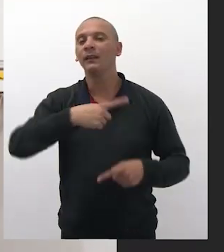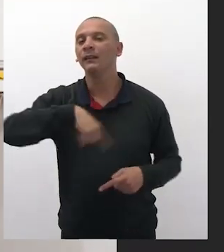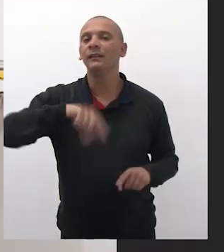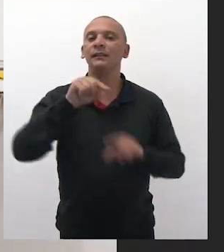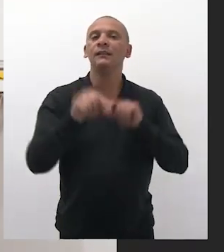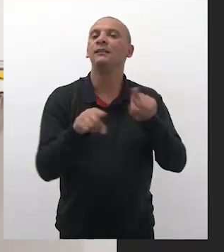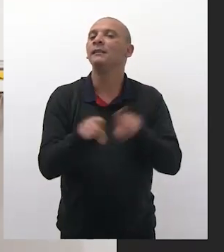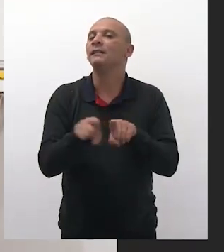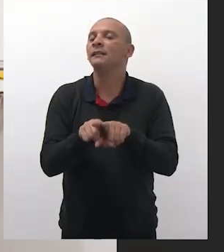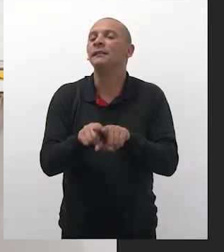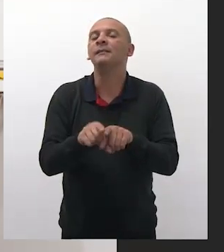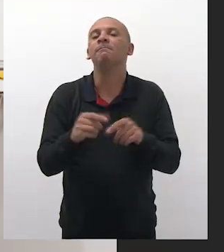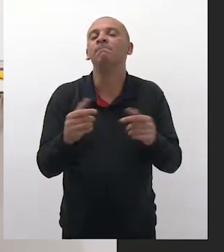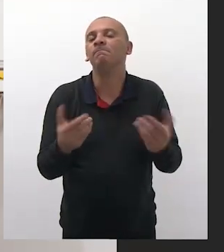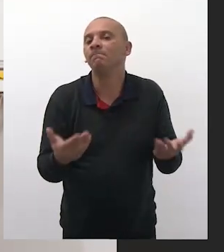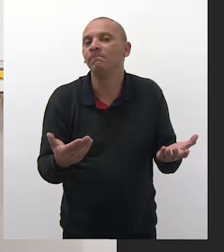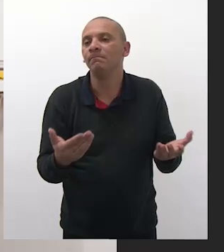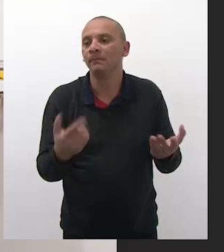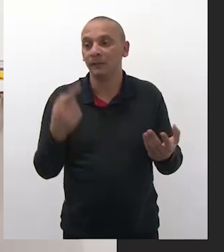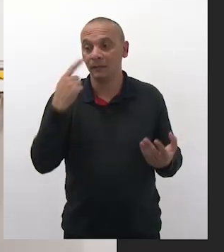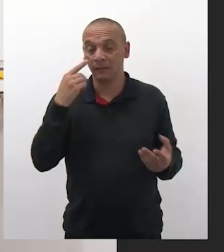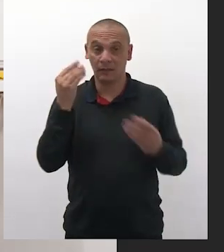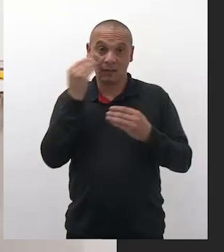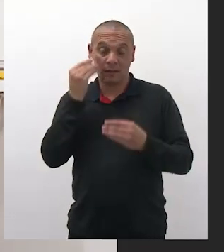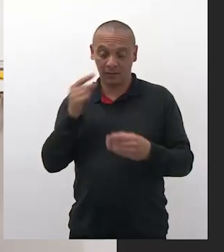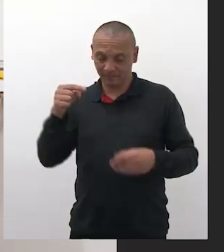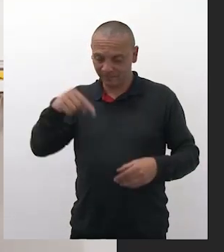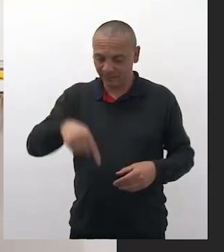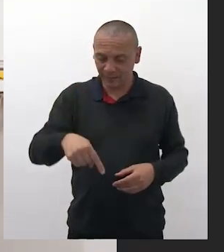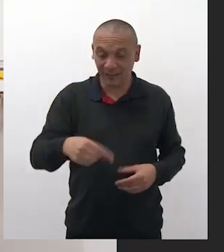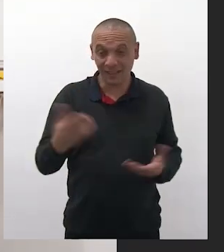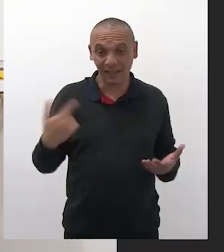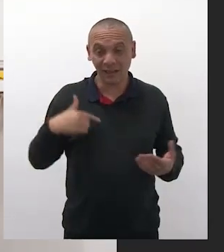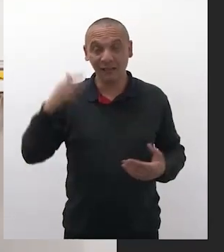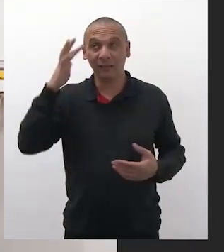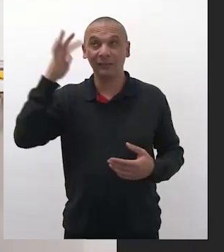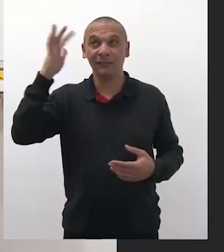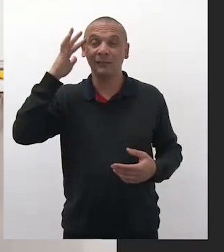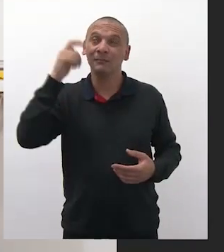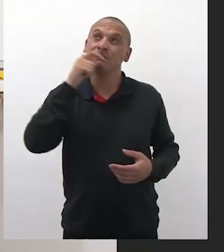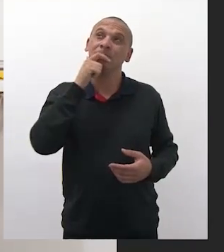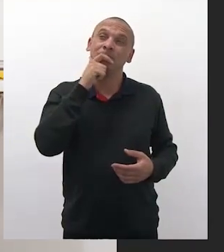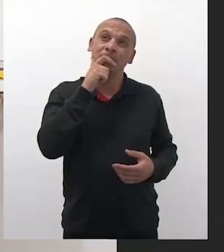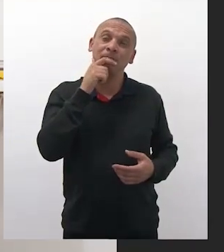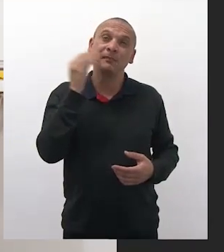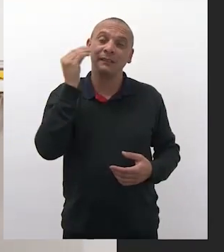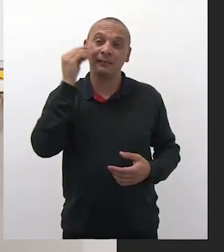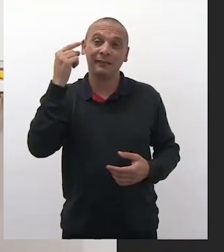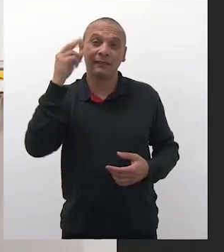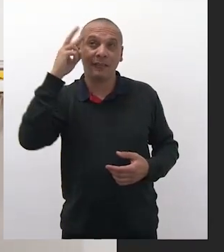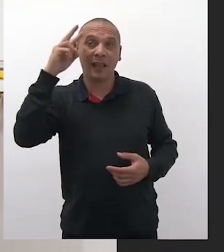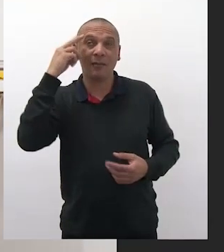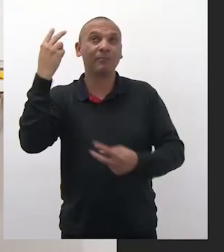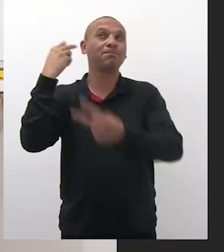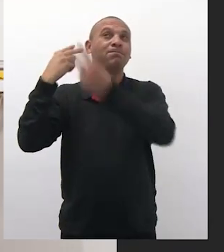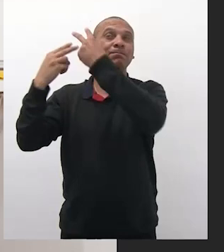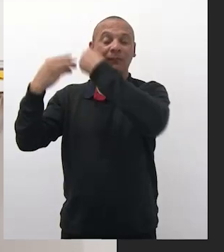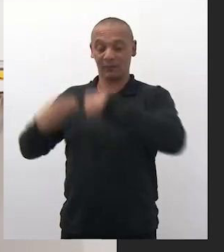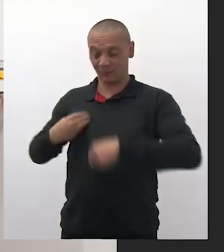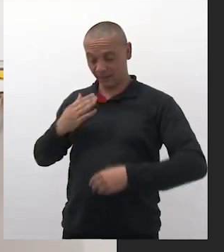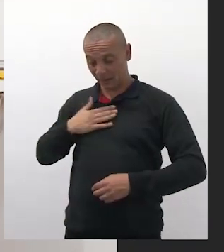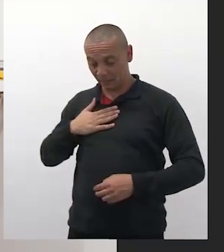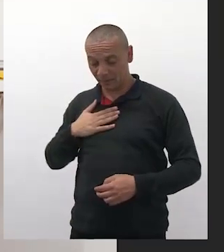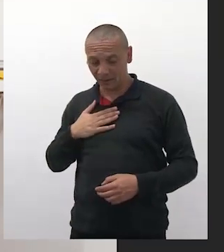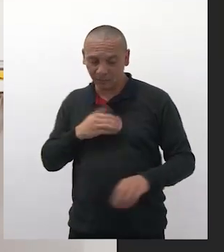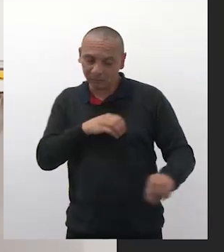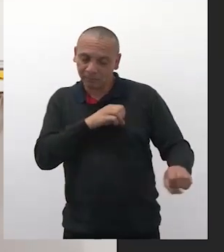Então a gente vem para cá e até hoje eu tento passar o que eu vivi para os meus filhos. É